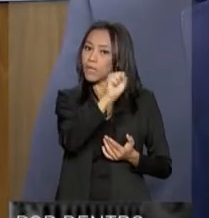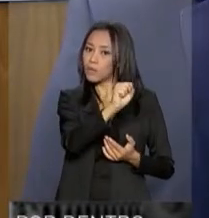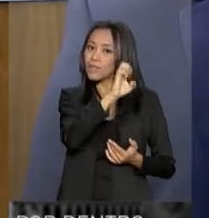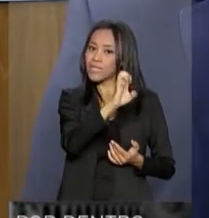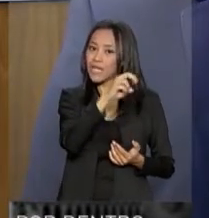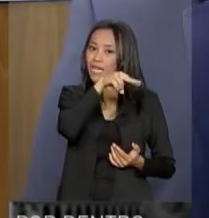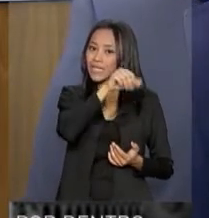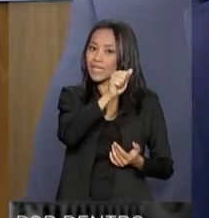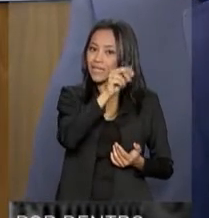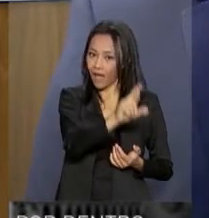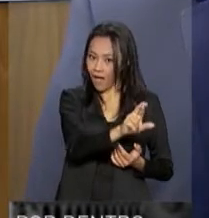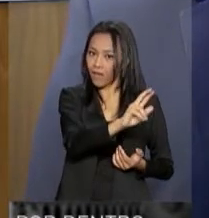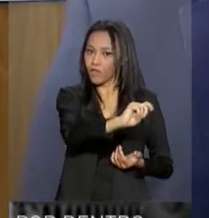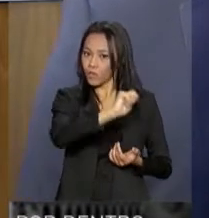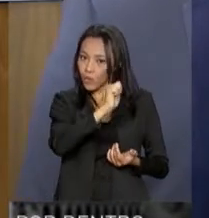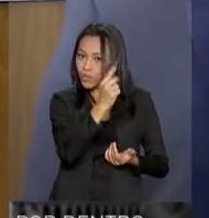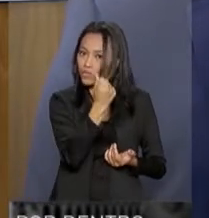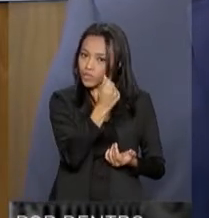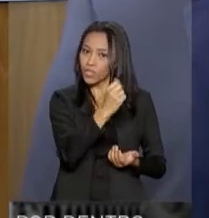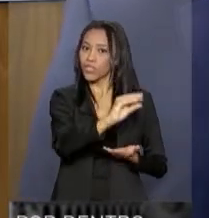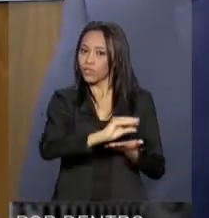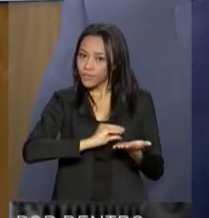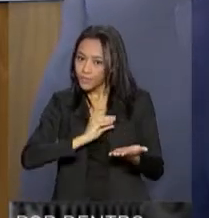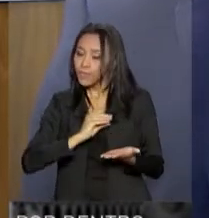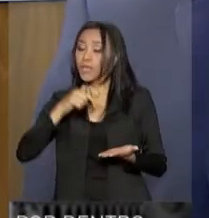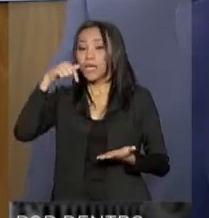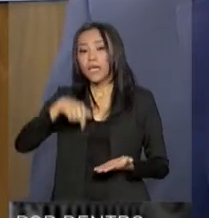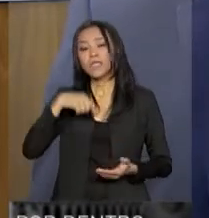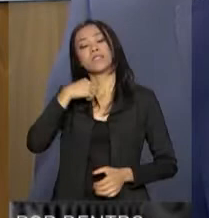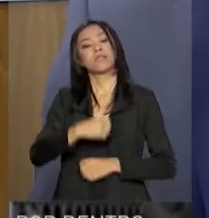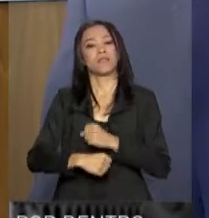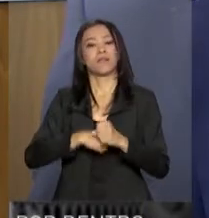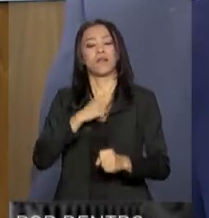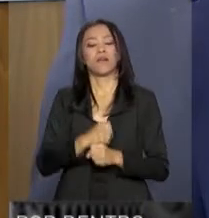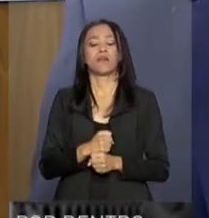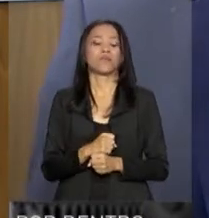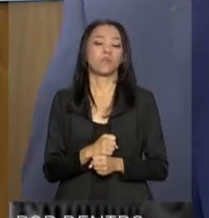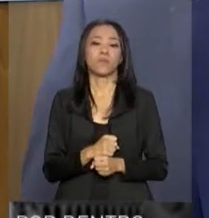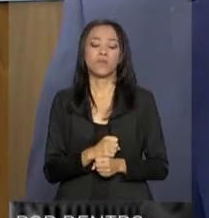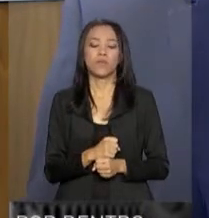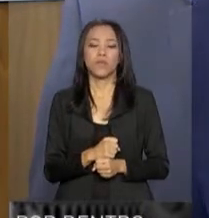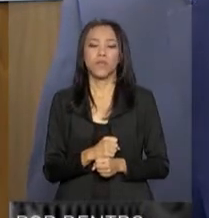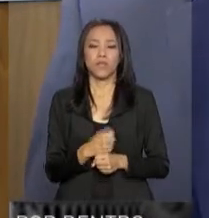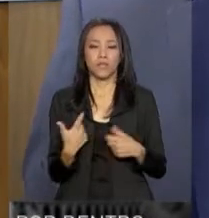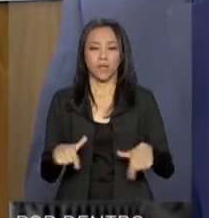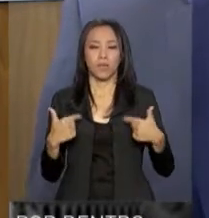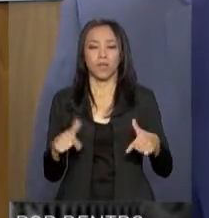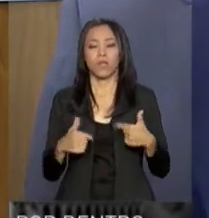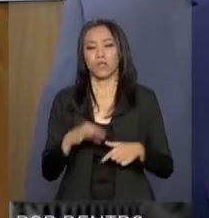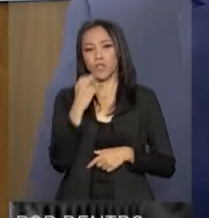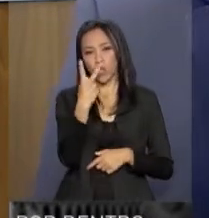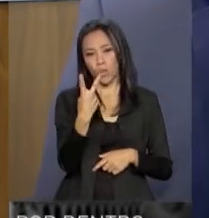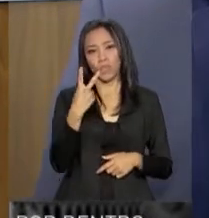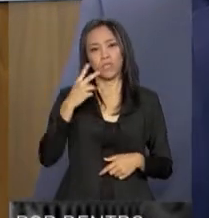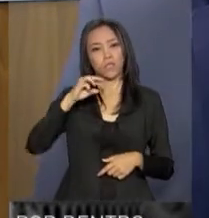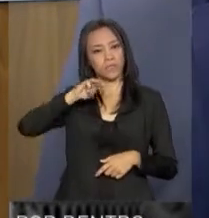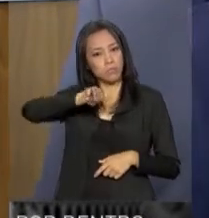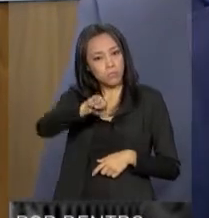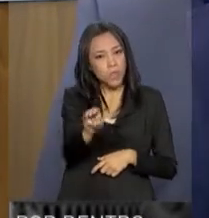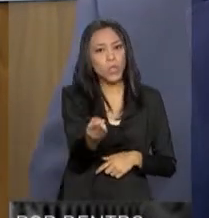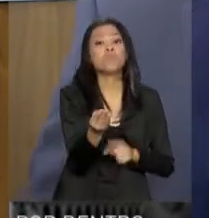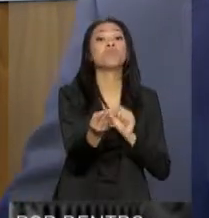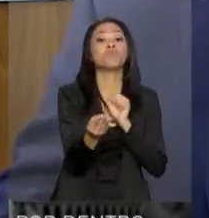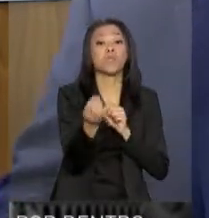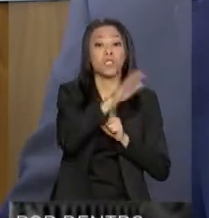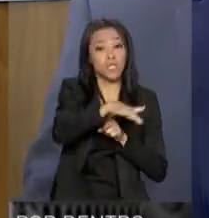nós estamos trabalhando esse ano com 2 milhões com cerca de dois milhões de crianças né